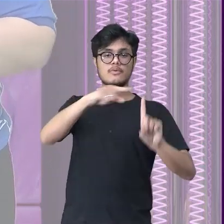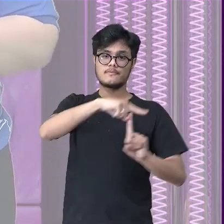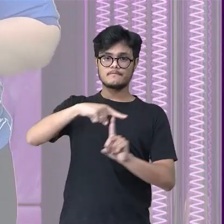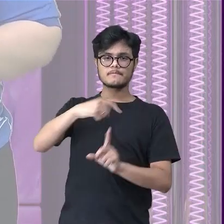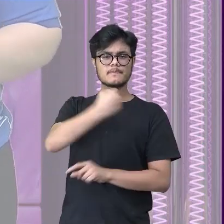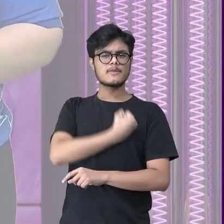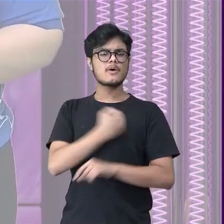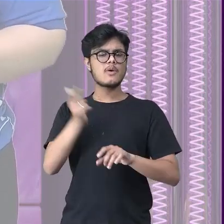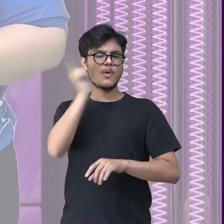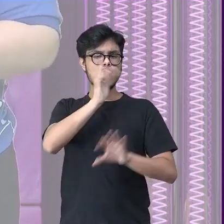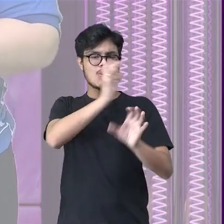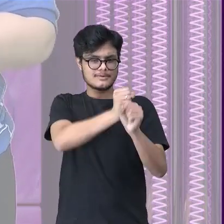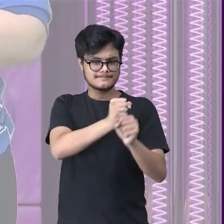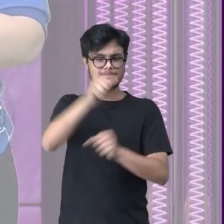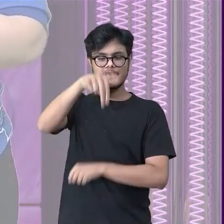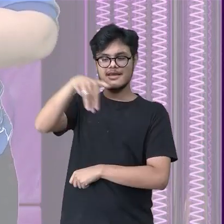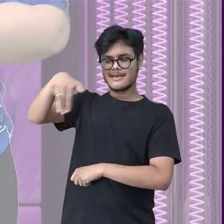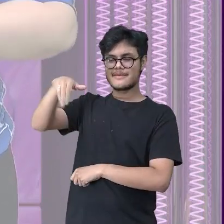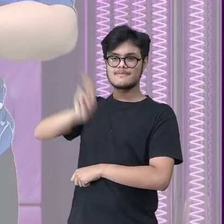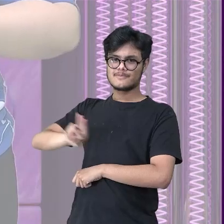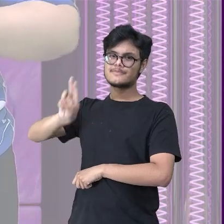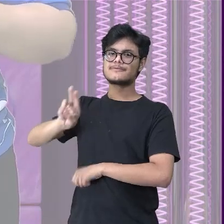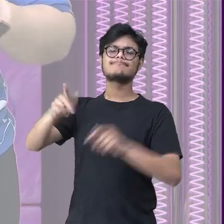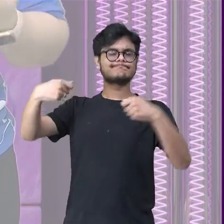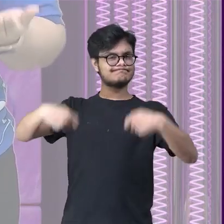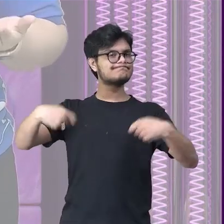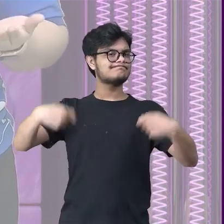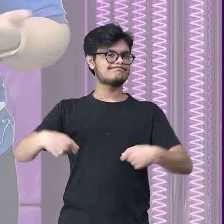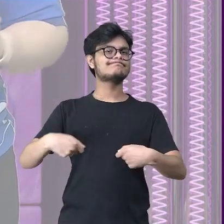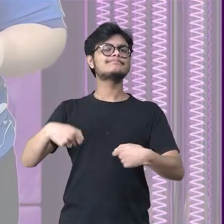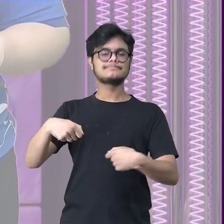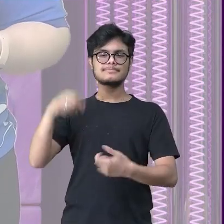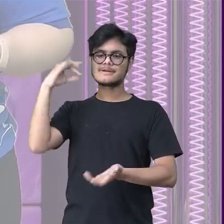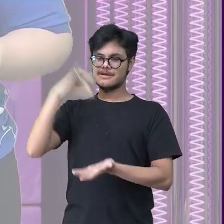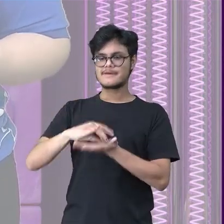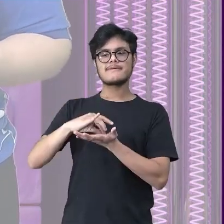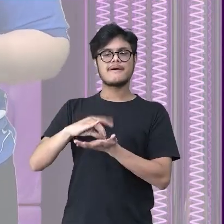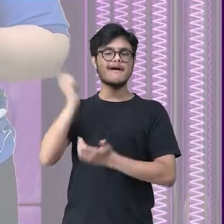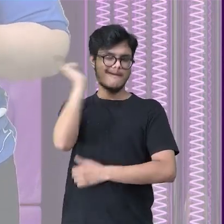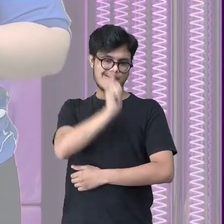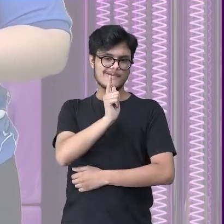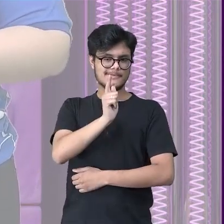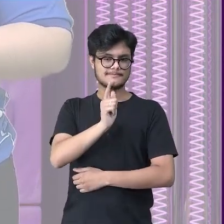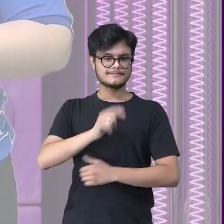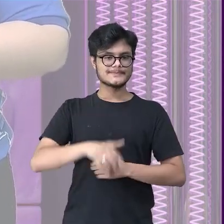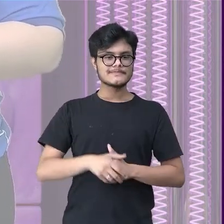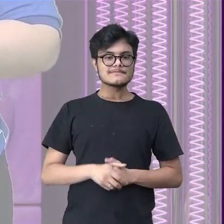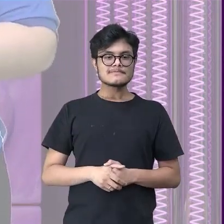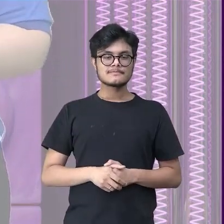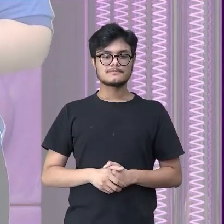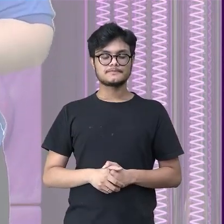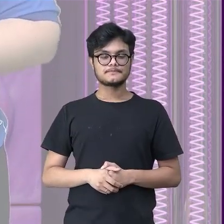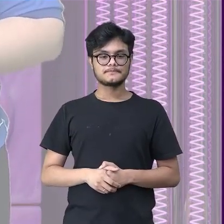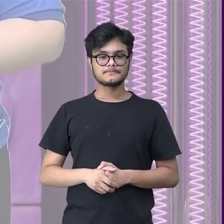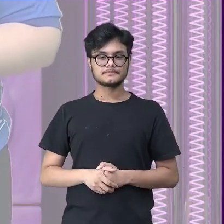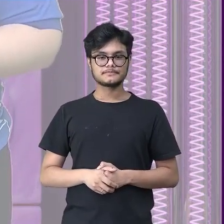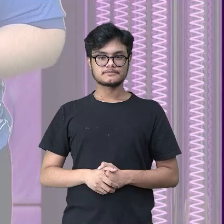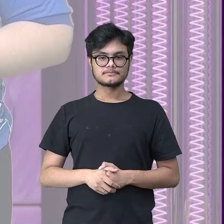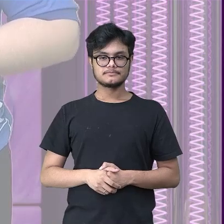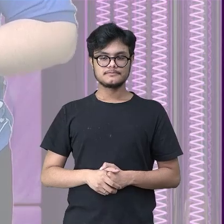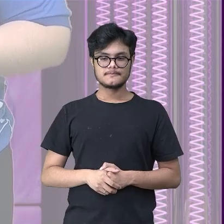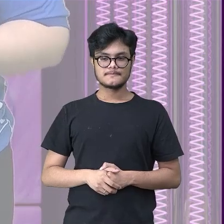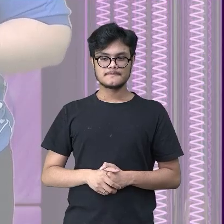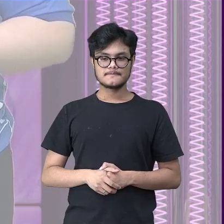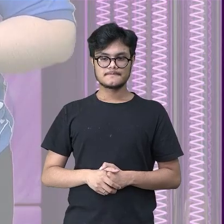são nanométricas, né, a gente precisa utilizar essa unidade de medida que é o nanômetro, certo? Muito